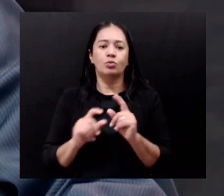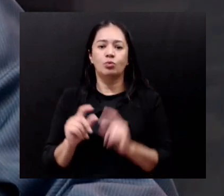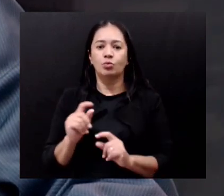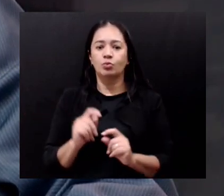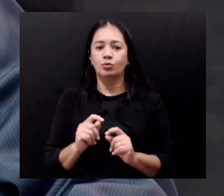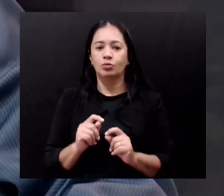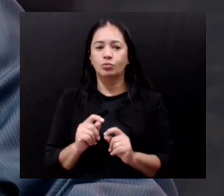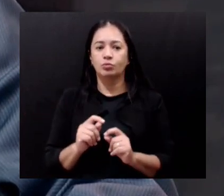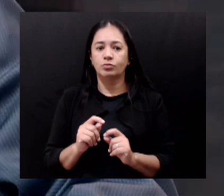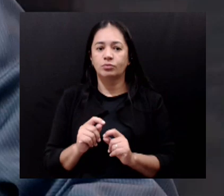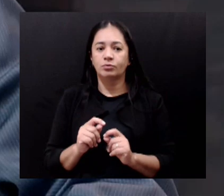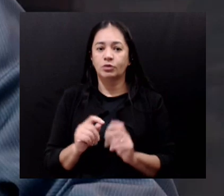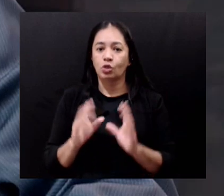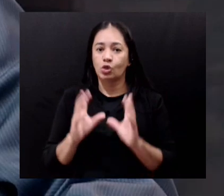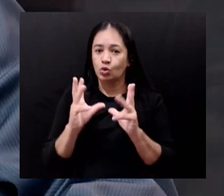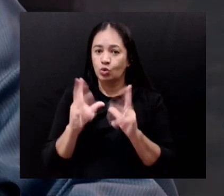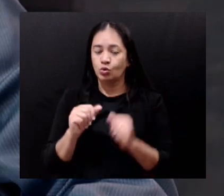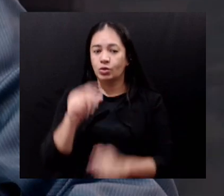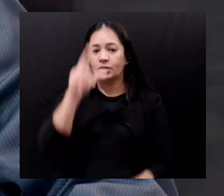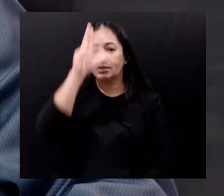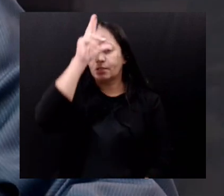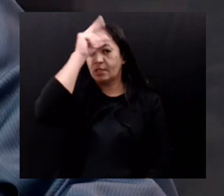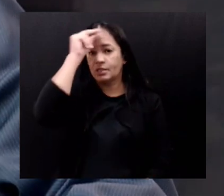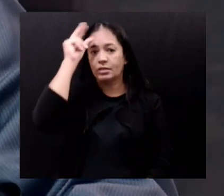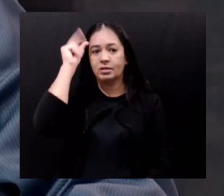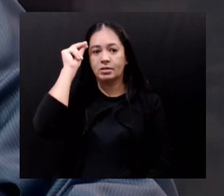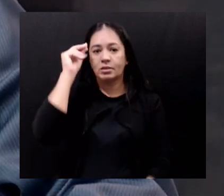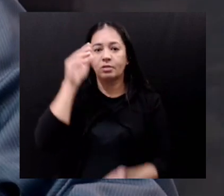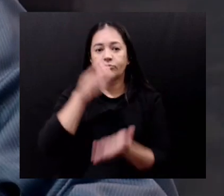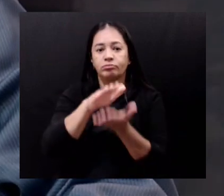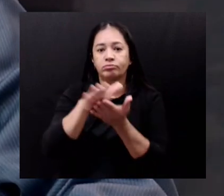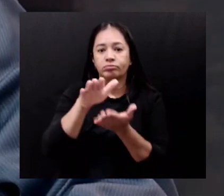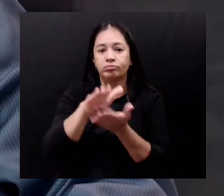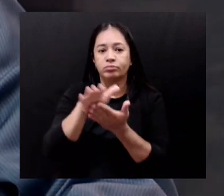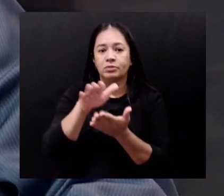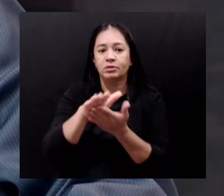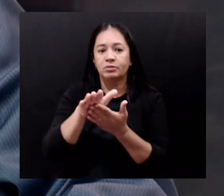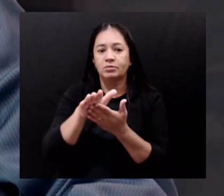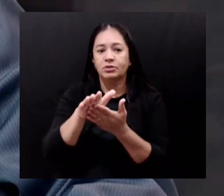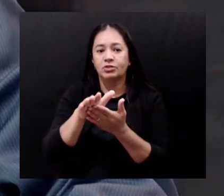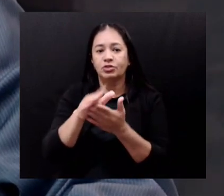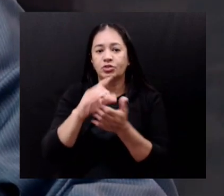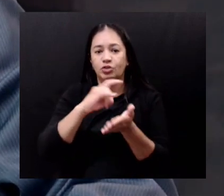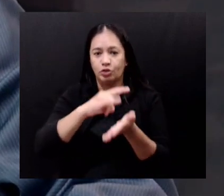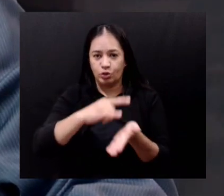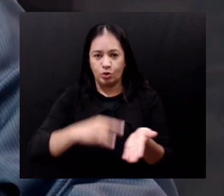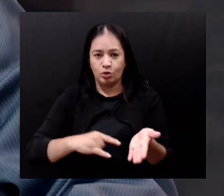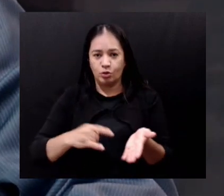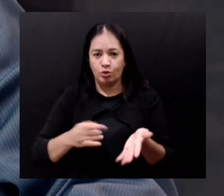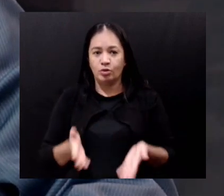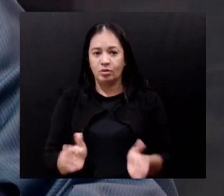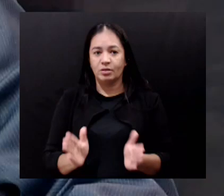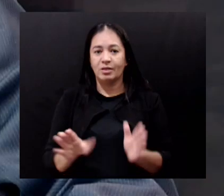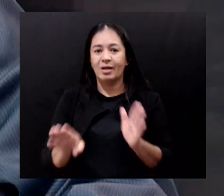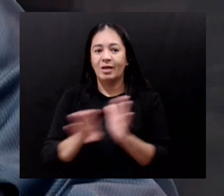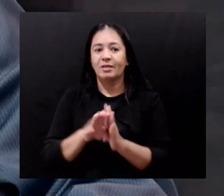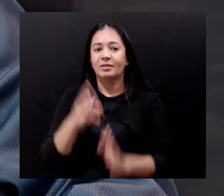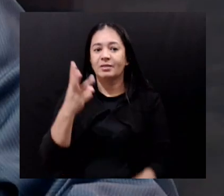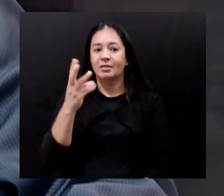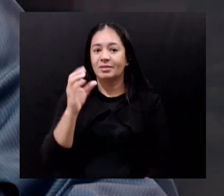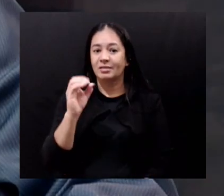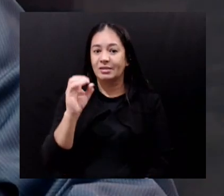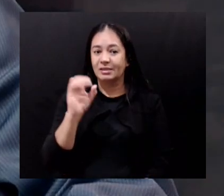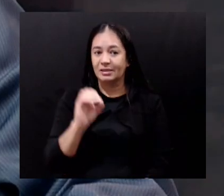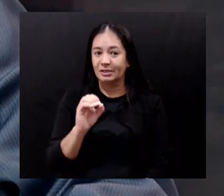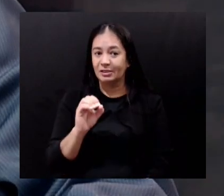as prefeituras, a emitir a famosa certidão de nascimento uhum. com custo de até 300 euros. Uau. Antes era gratuito.